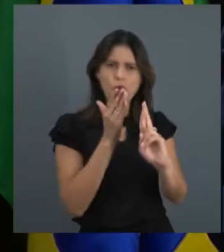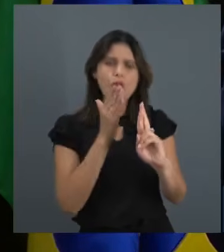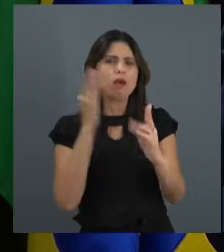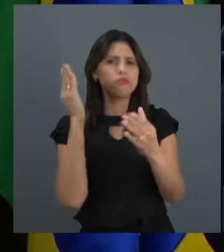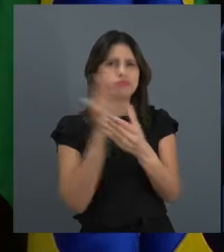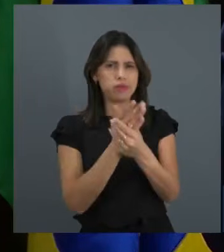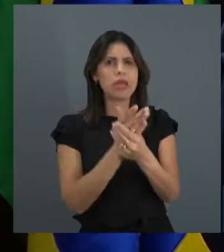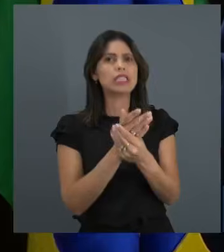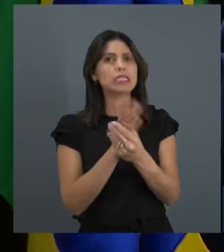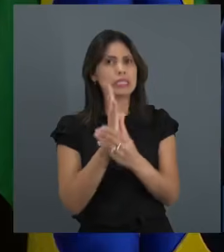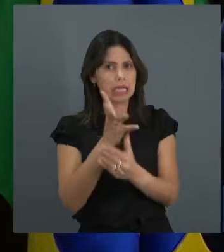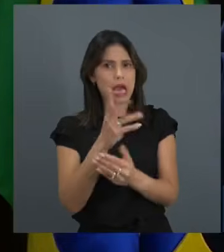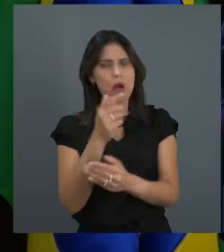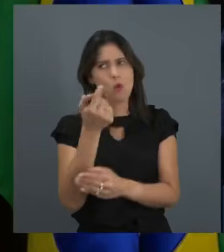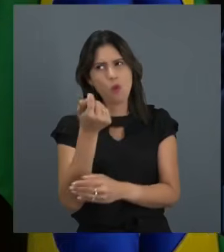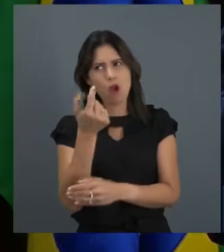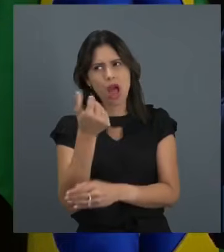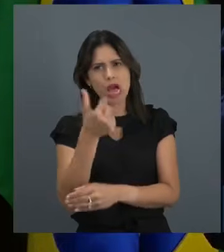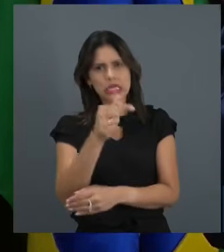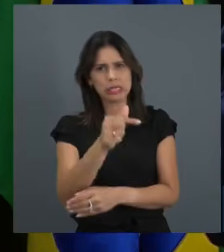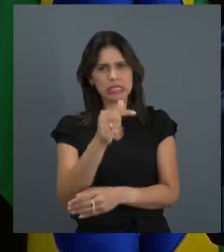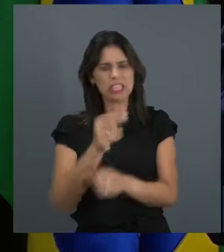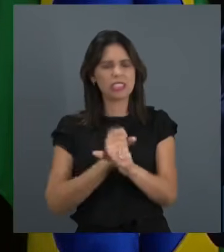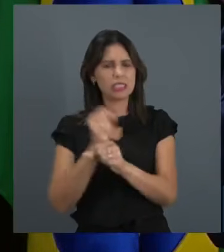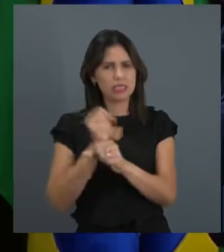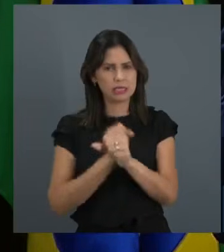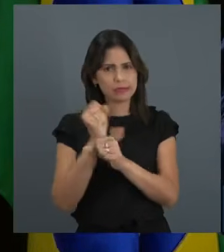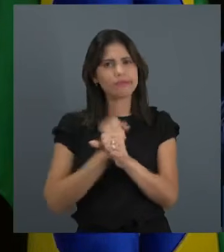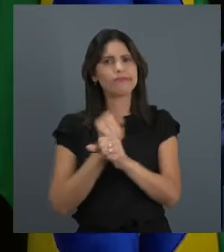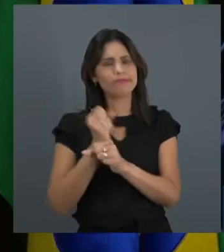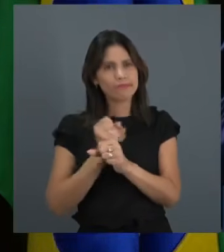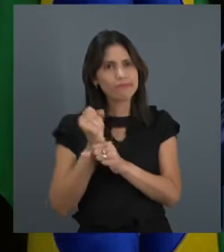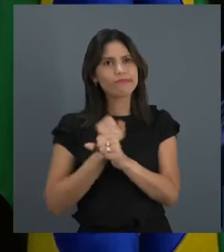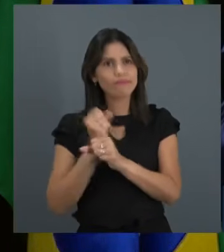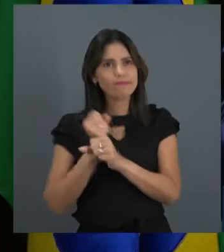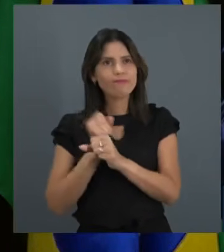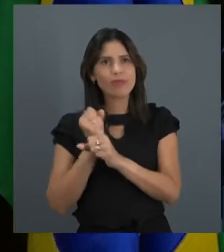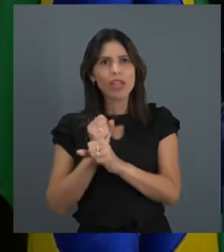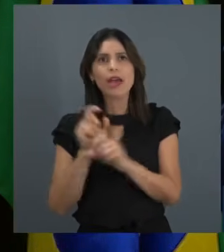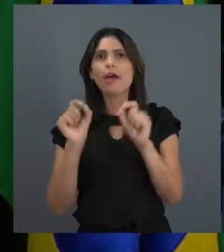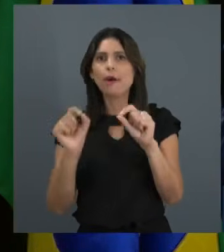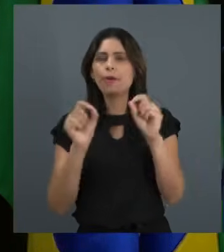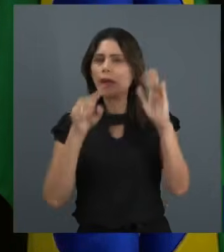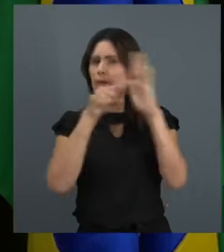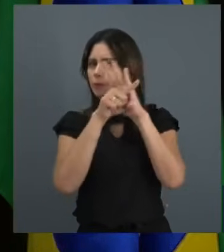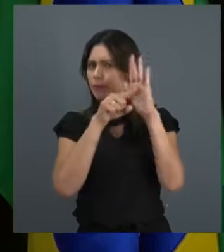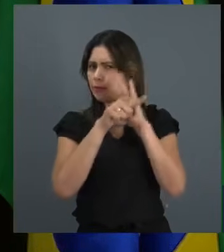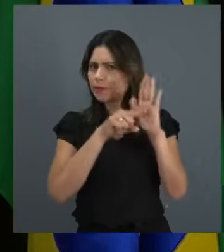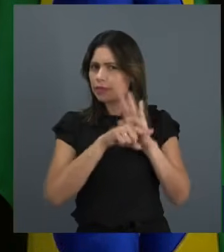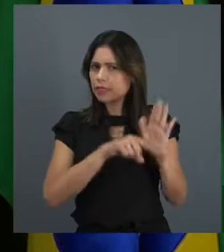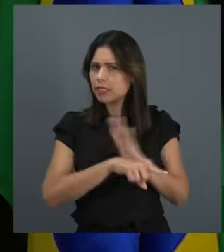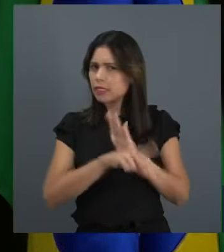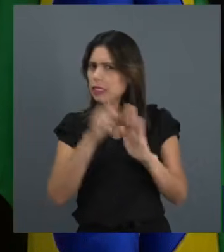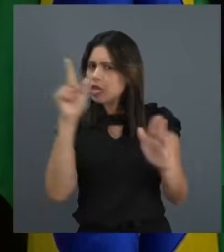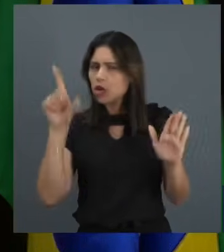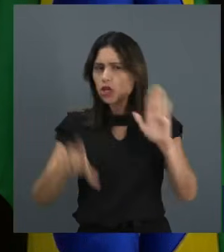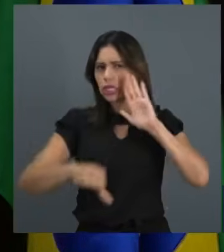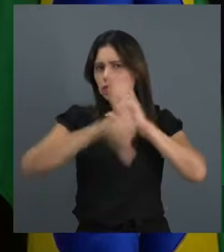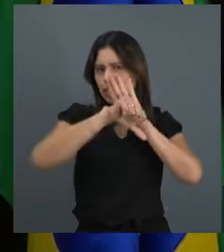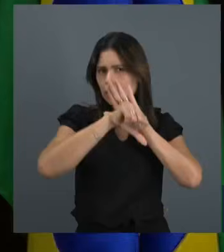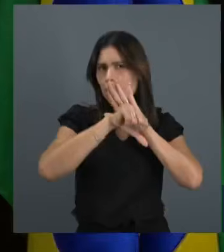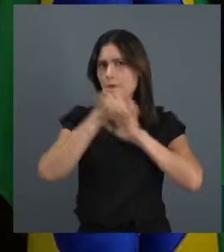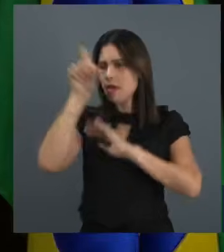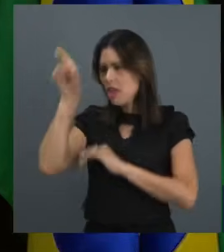no ano que vem. Vergonhoso. Um inquérito onde o ministro Alexandre de Moraes é a vítima, ele